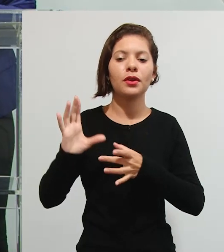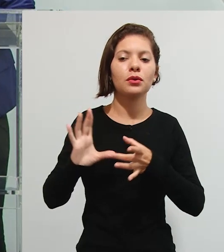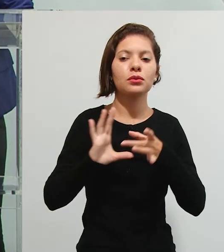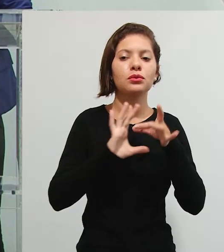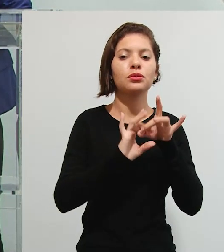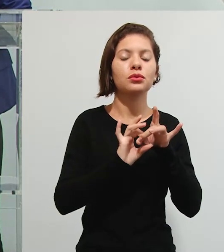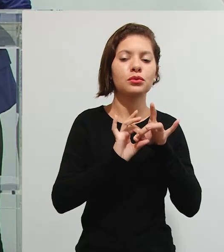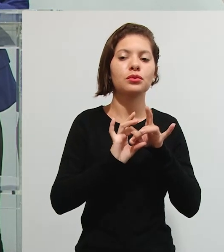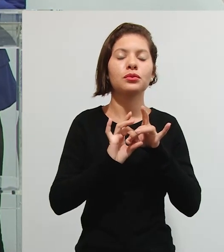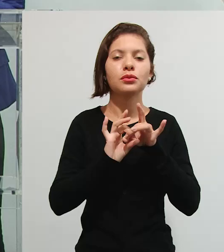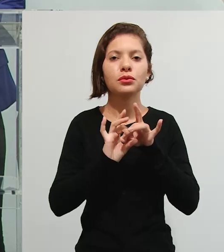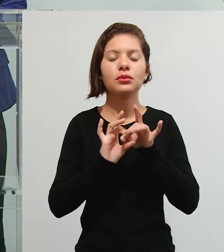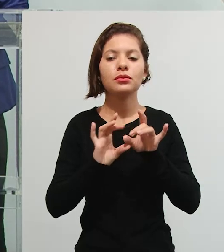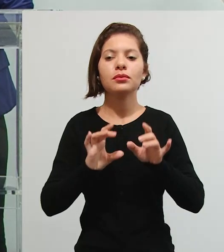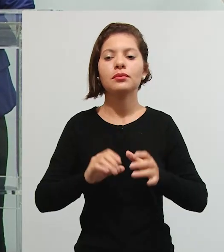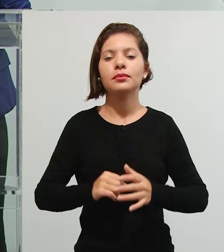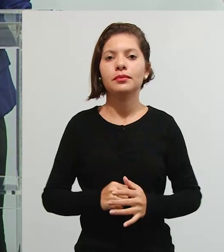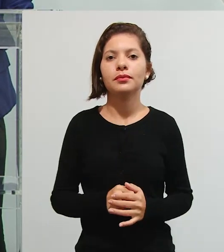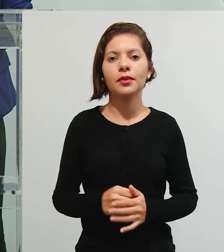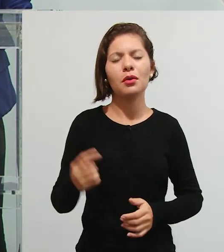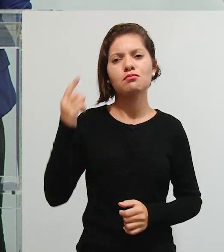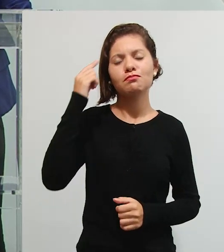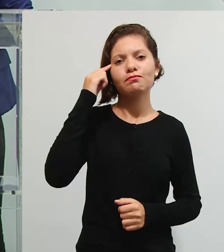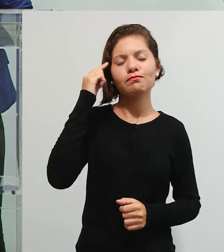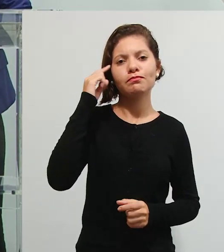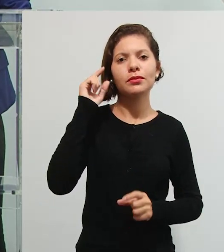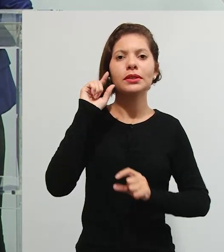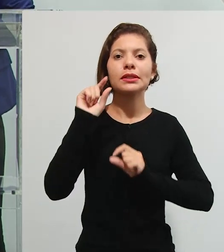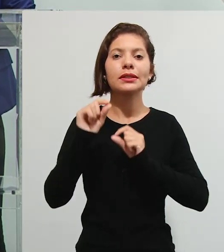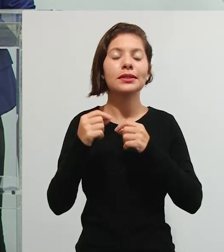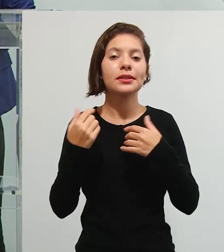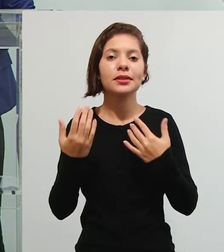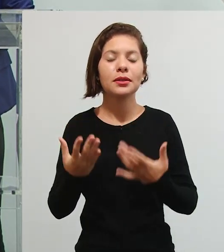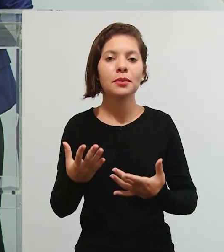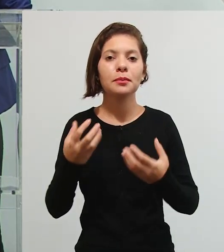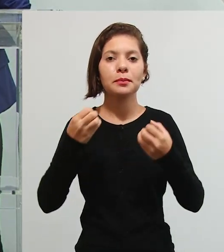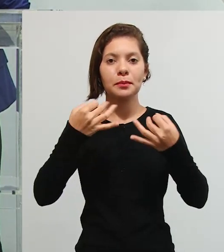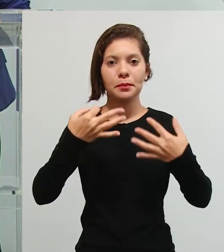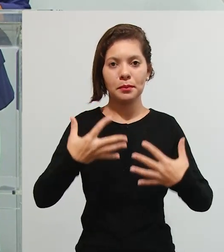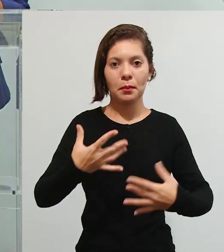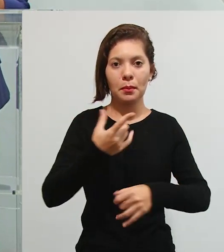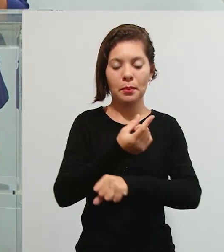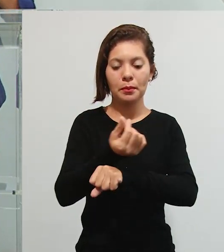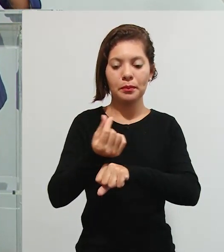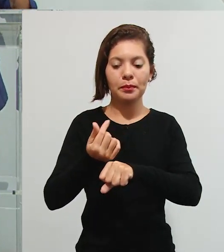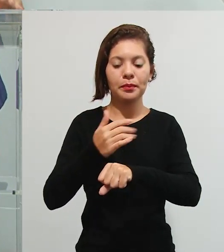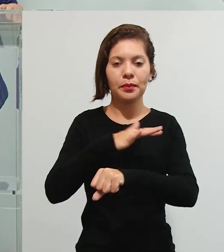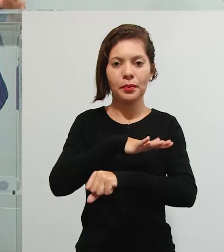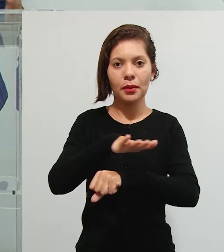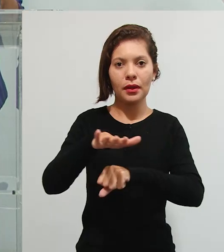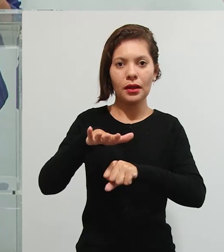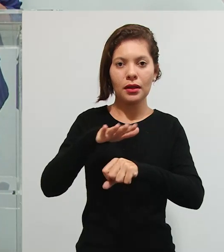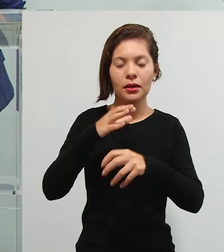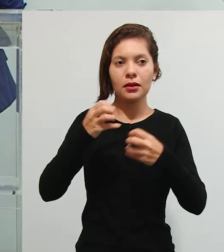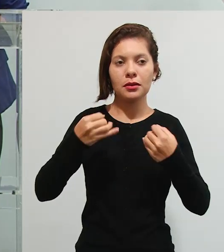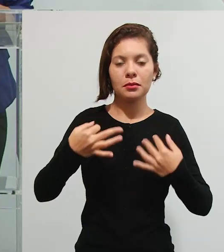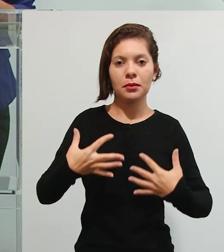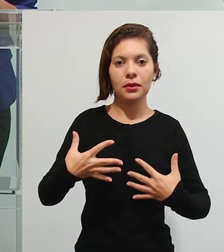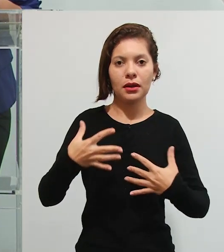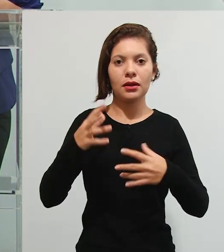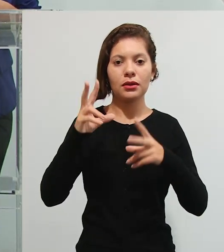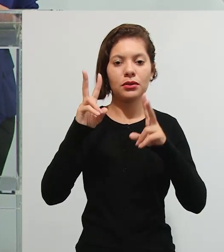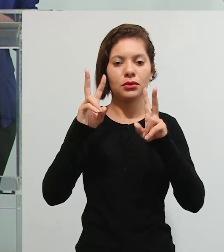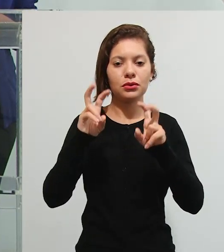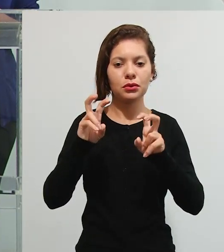do pensamento, de uma linha de pensamento. Então, para falar de neoliberalismo, a gente vai ter que falar sobre